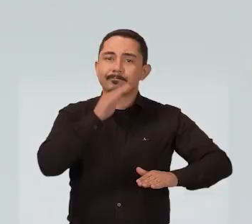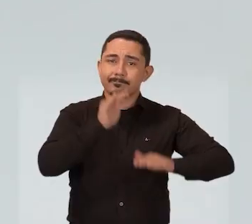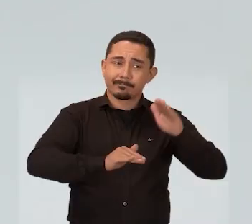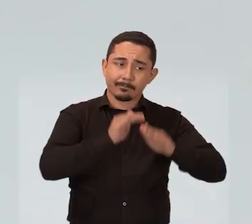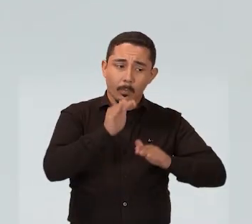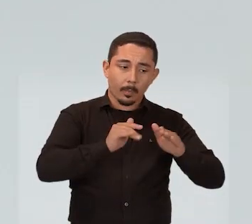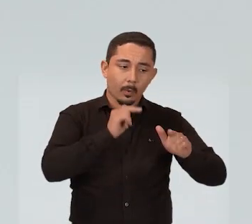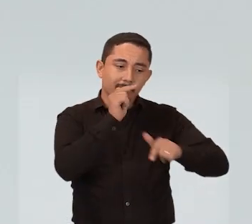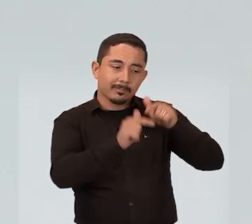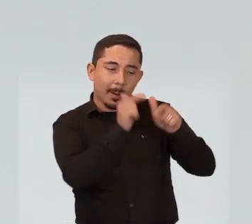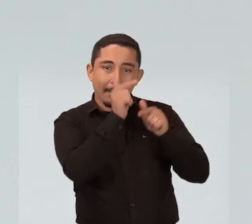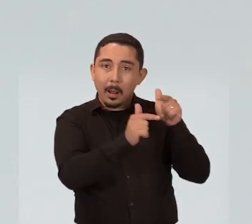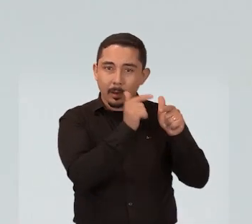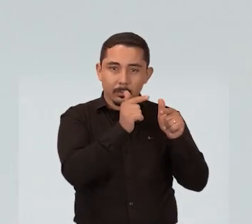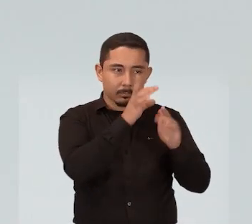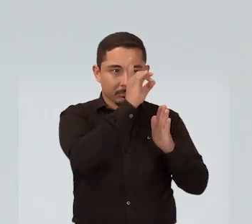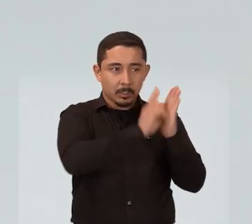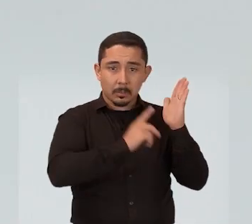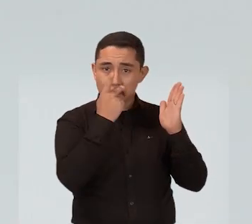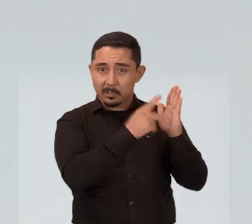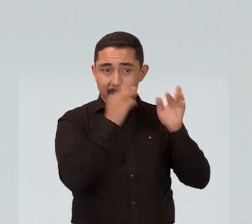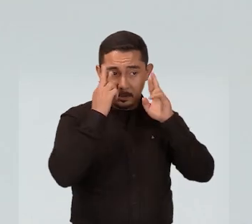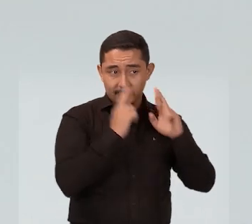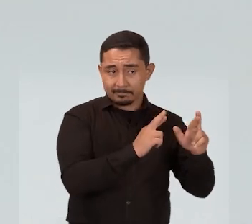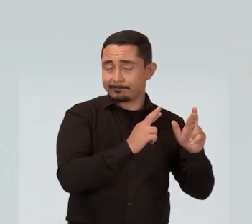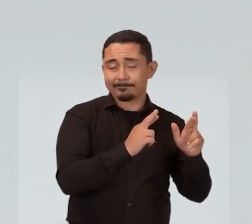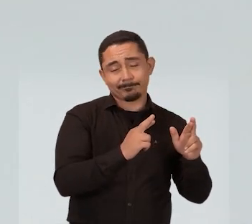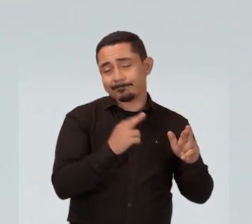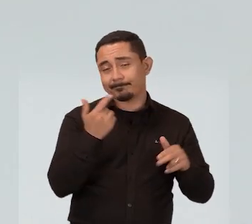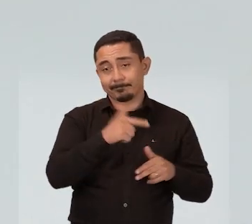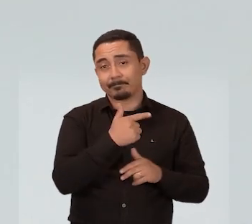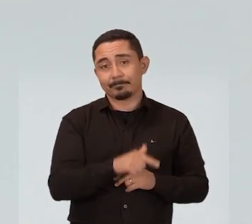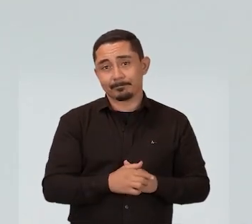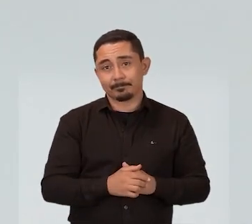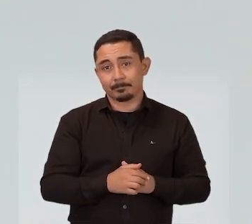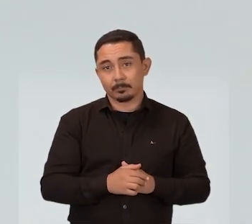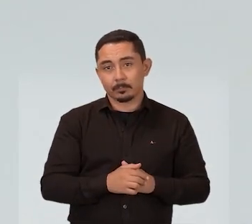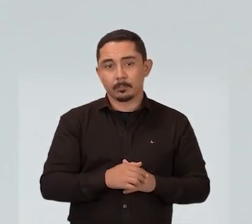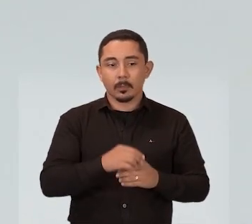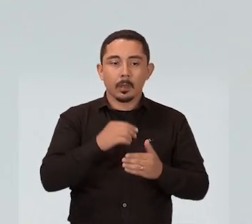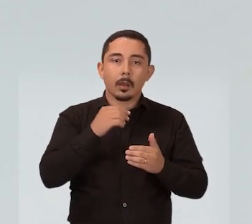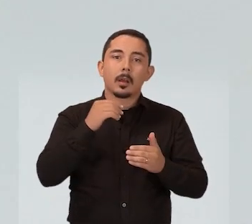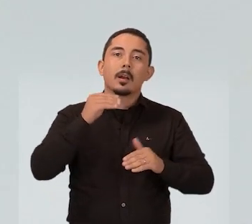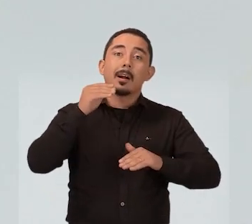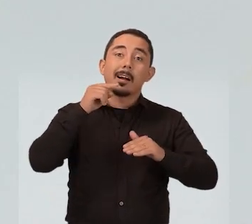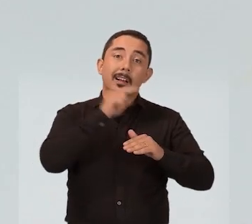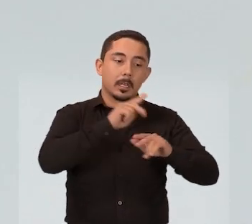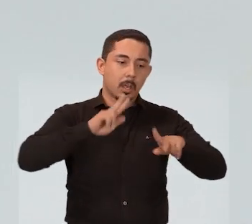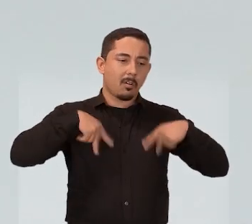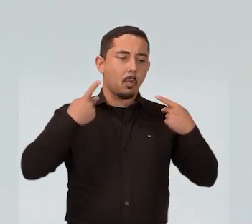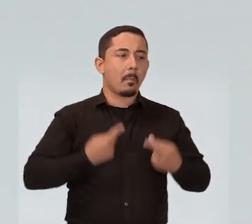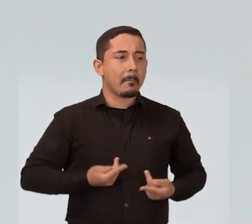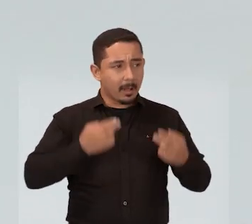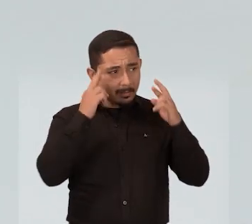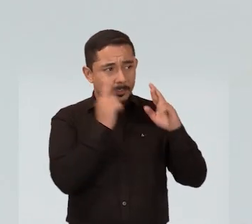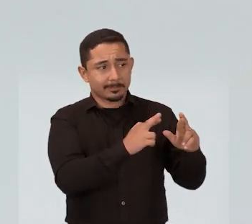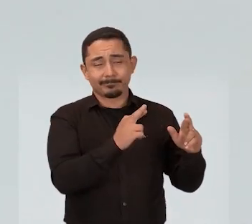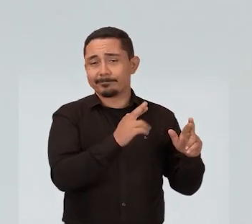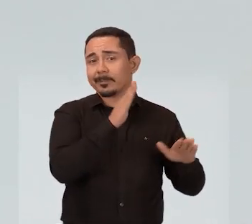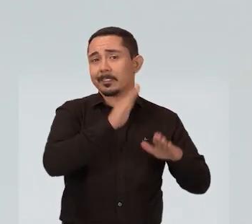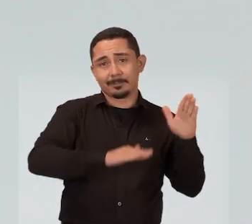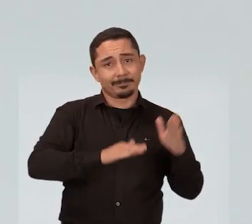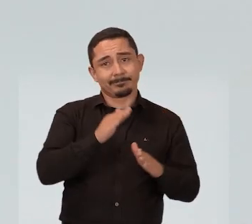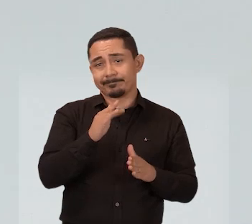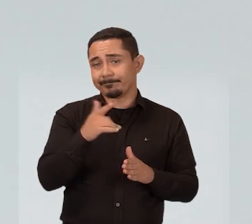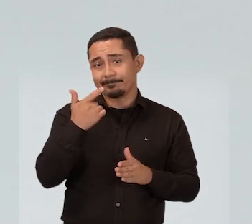Nem sempre o trabalhador tem seus direitos respeitados porque o contrata. Em muitos casos, nem sequer o ser humano é tratado